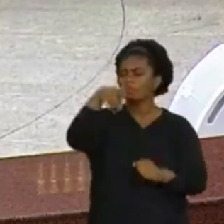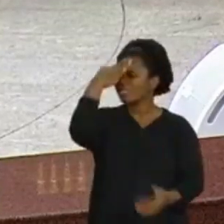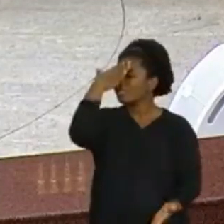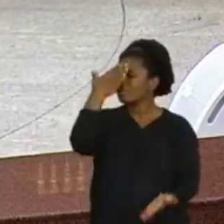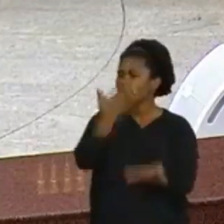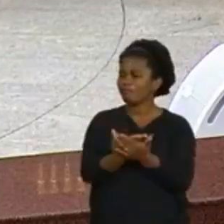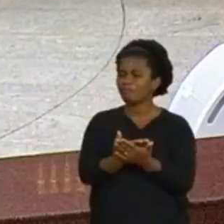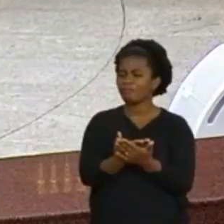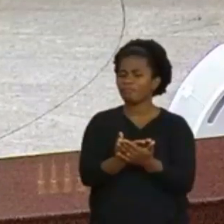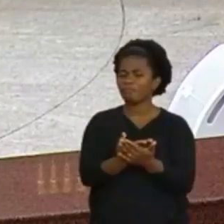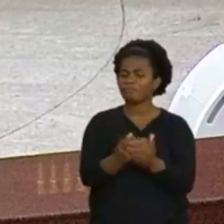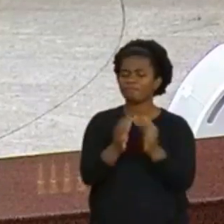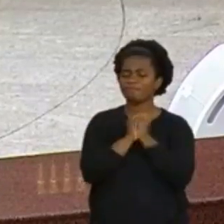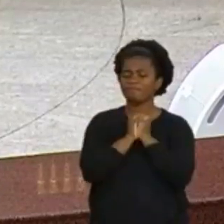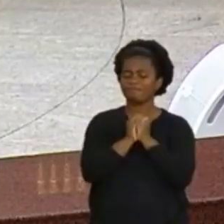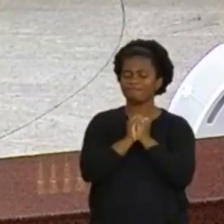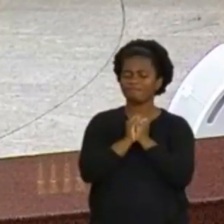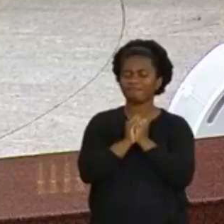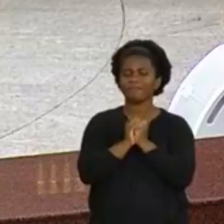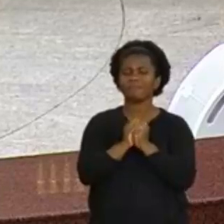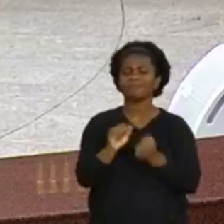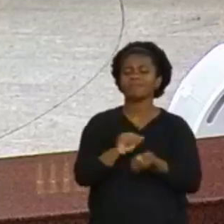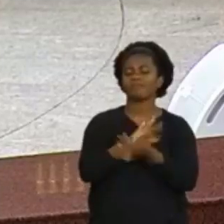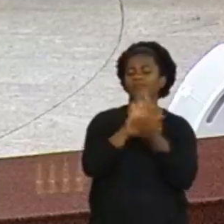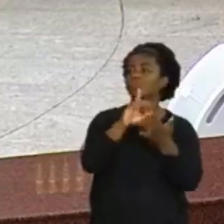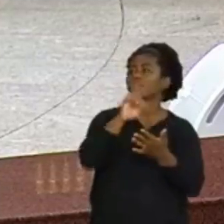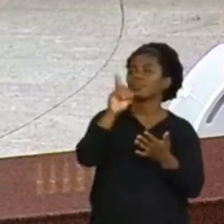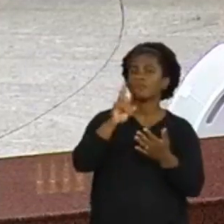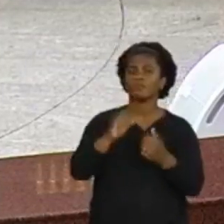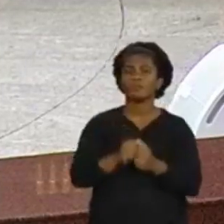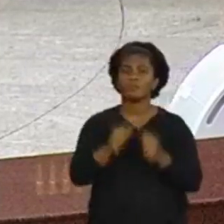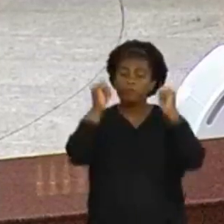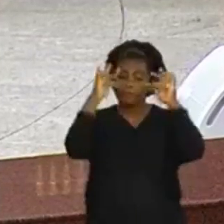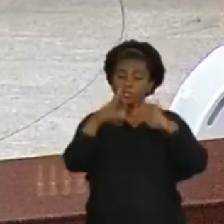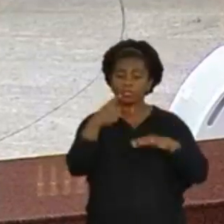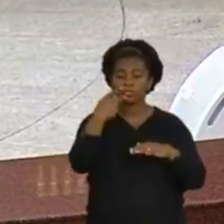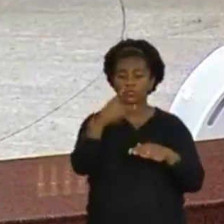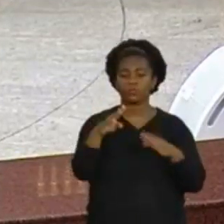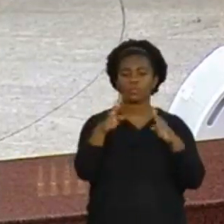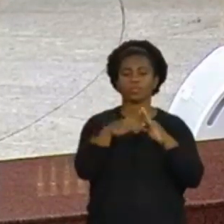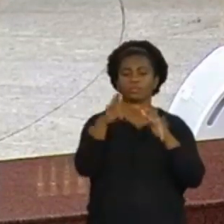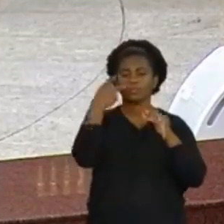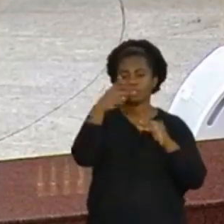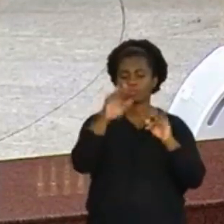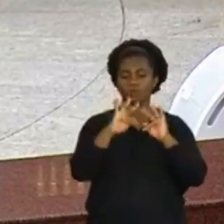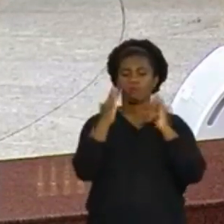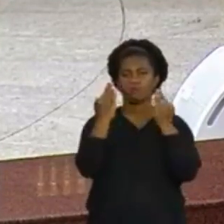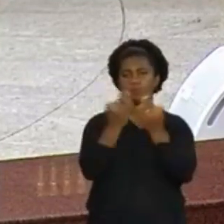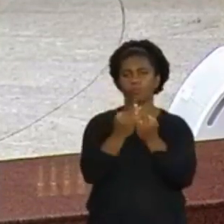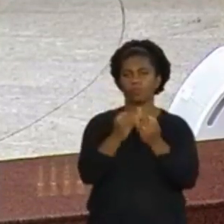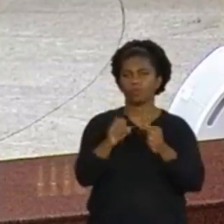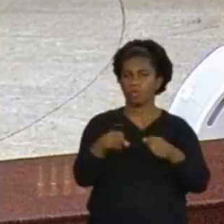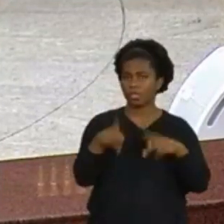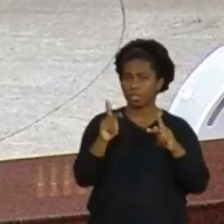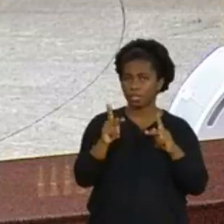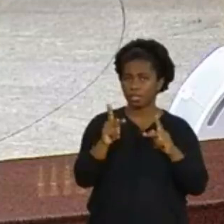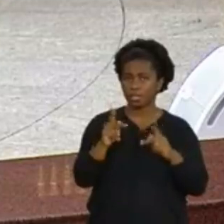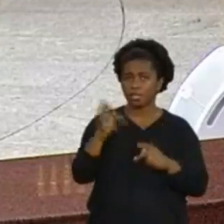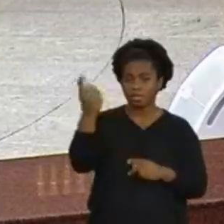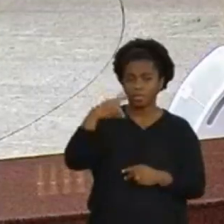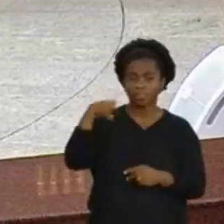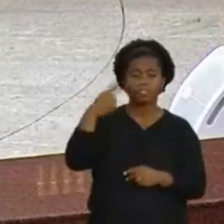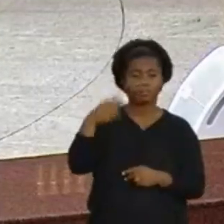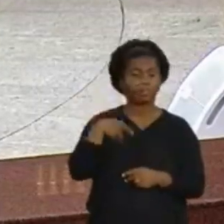diga amém. Graças a Deus. Abençoada está a sua casa, abençoada está a sua família. Tá bom? Semana que vem a gente